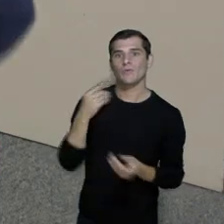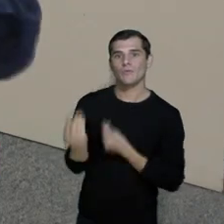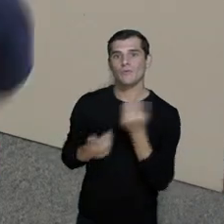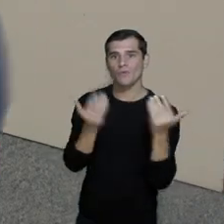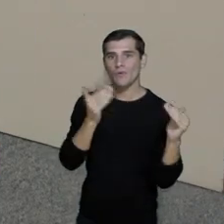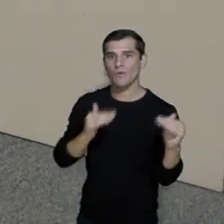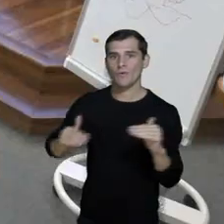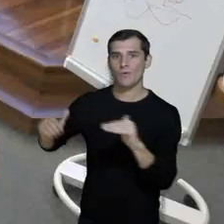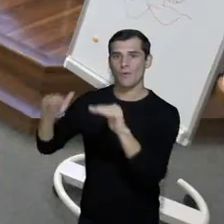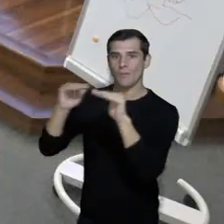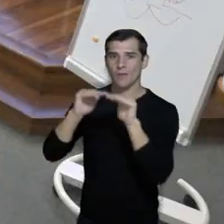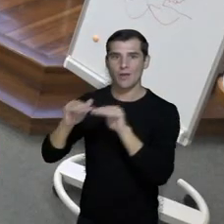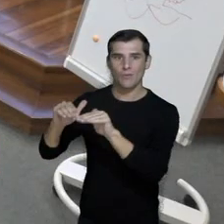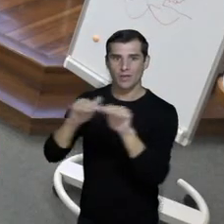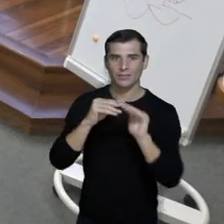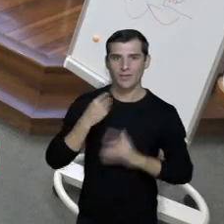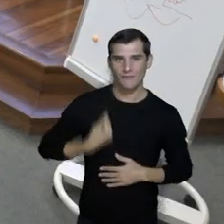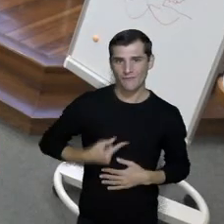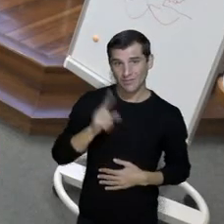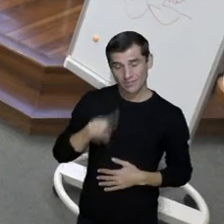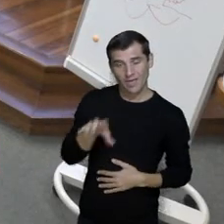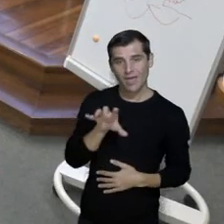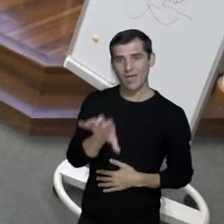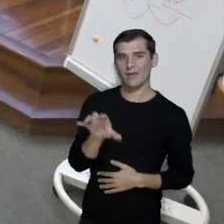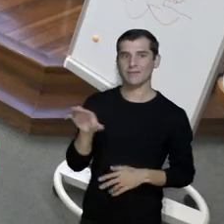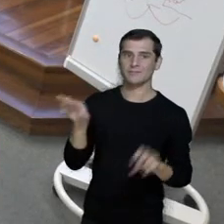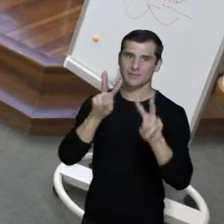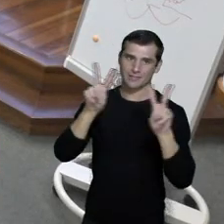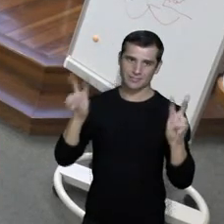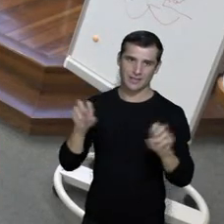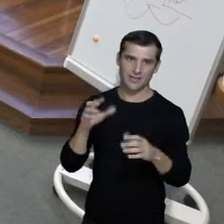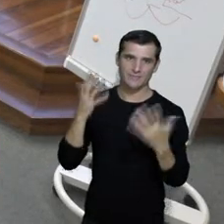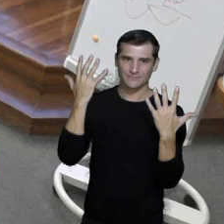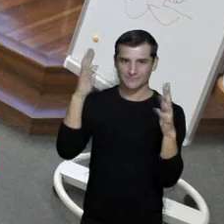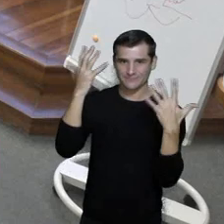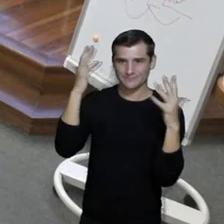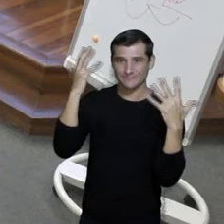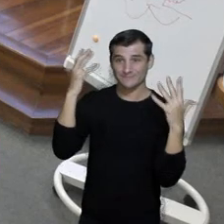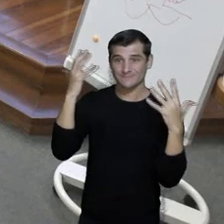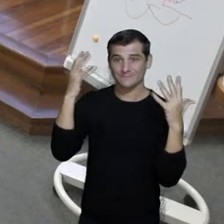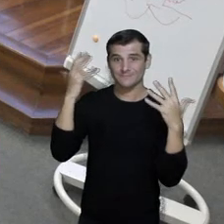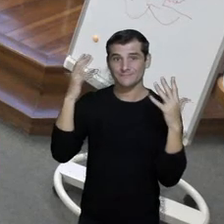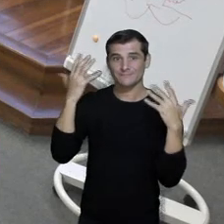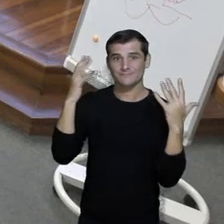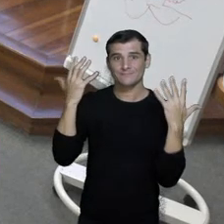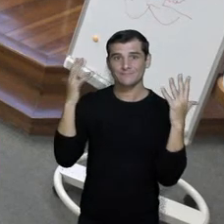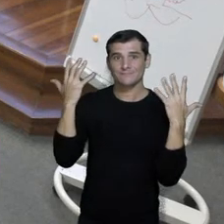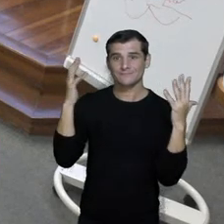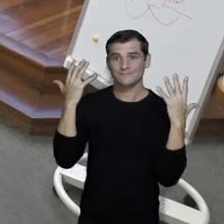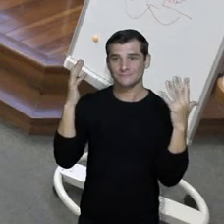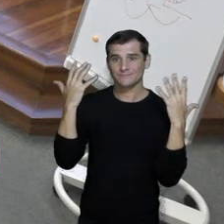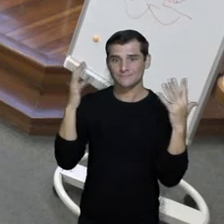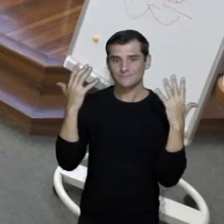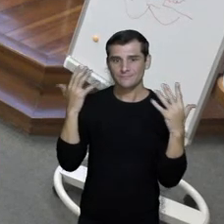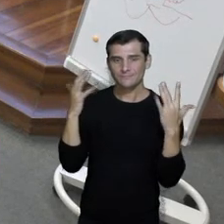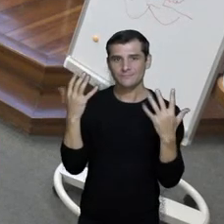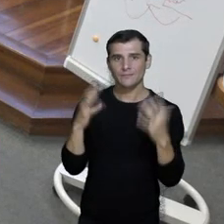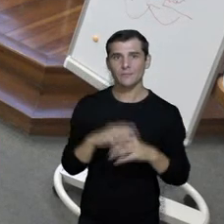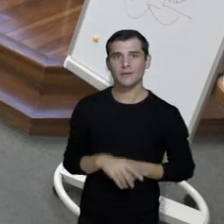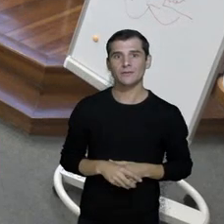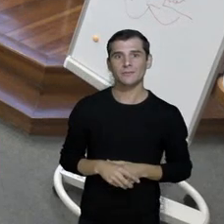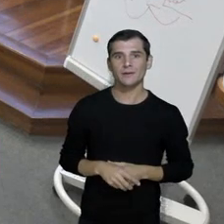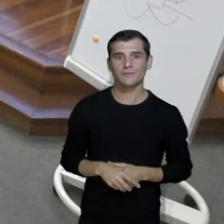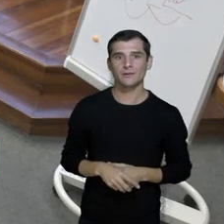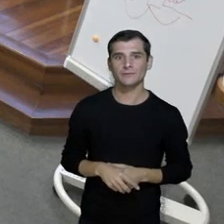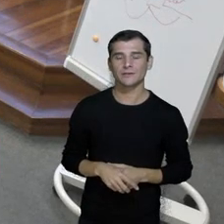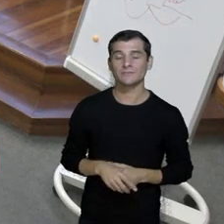essa era esse o meu perfeito não só e veja um desafio né